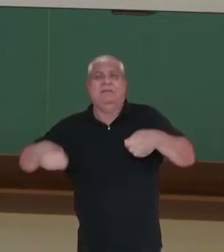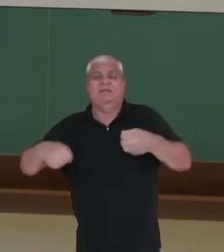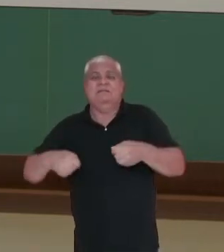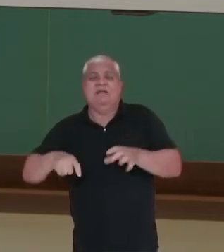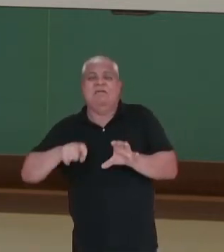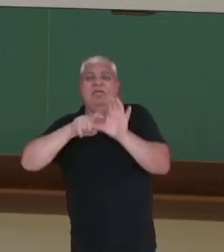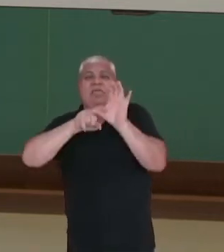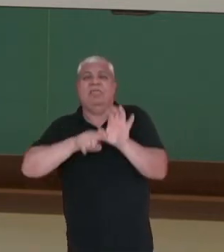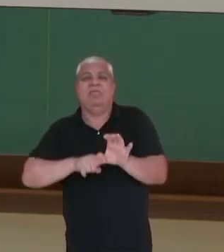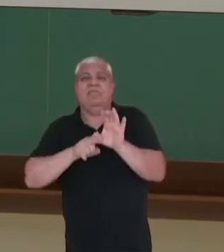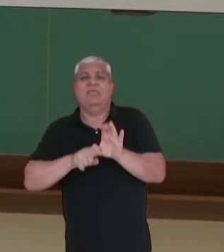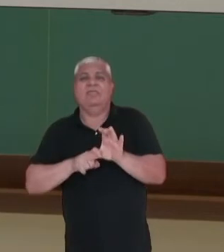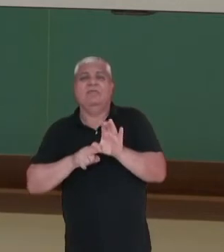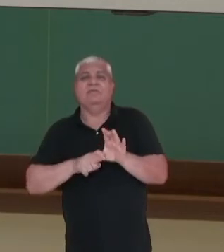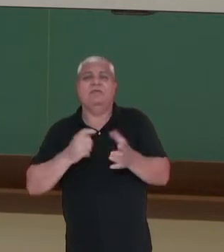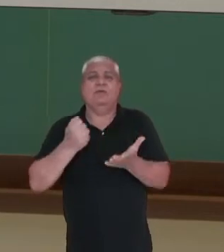aí